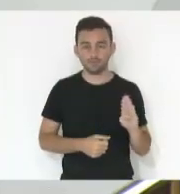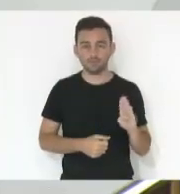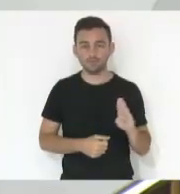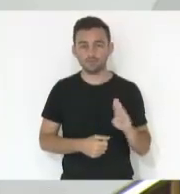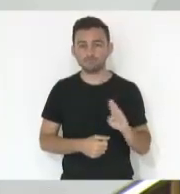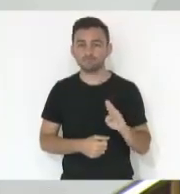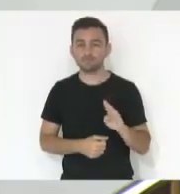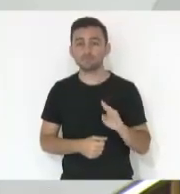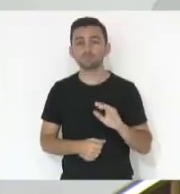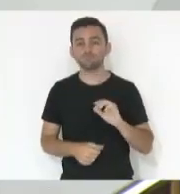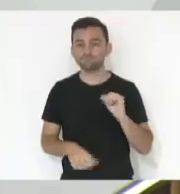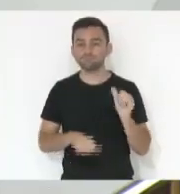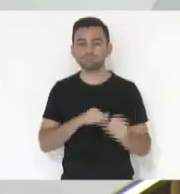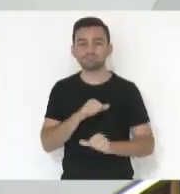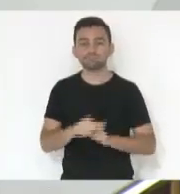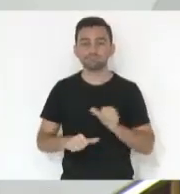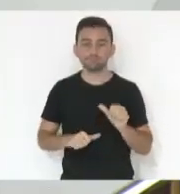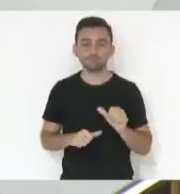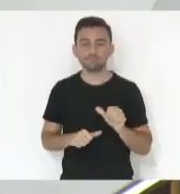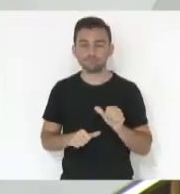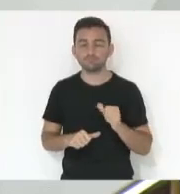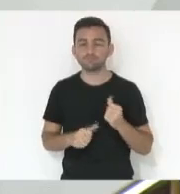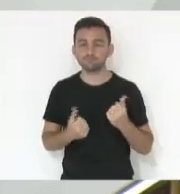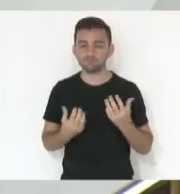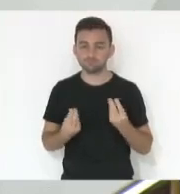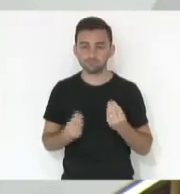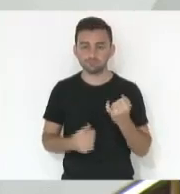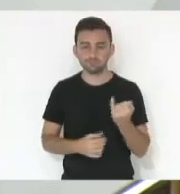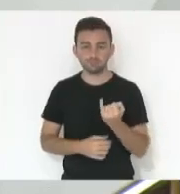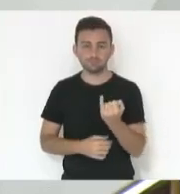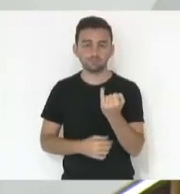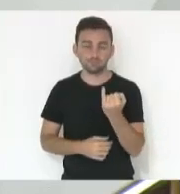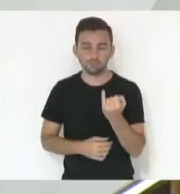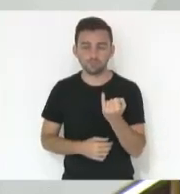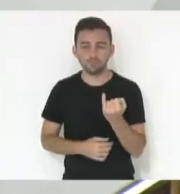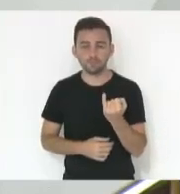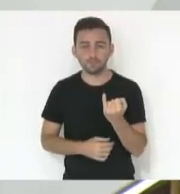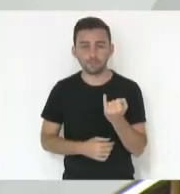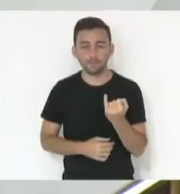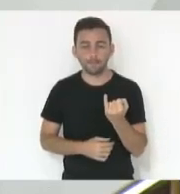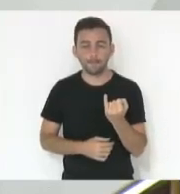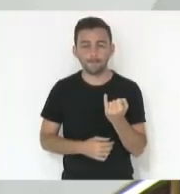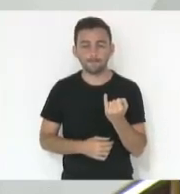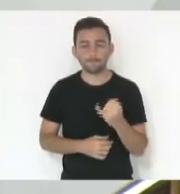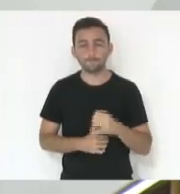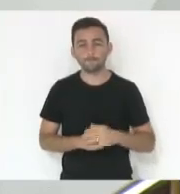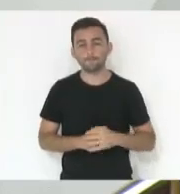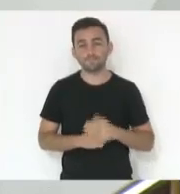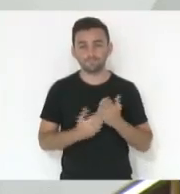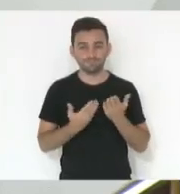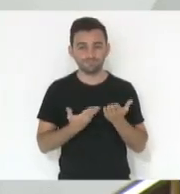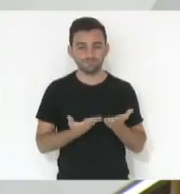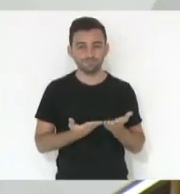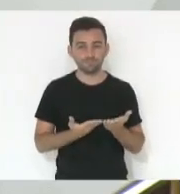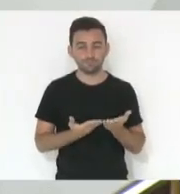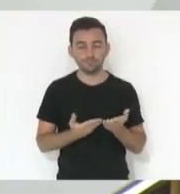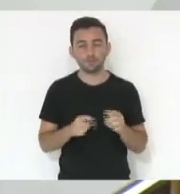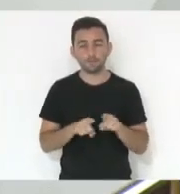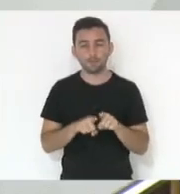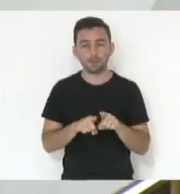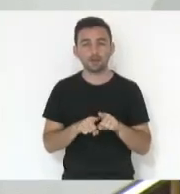teve uma mudança muito importante e ela